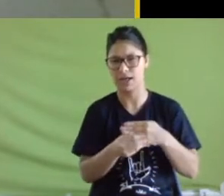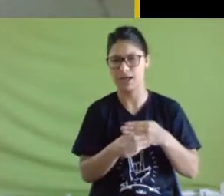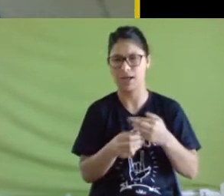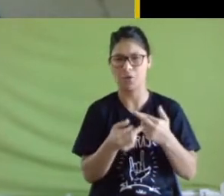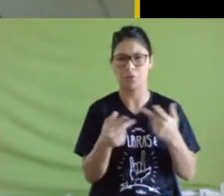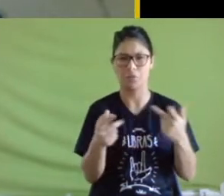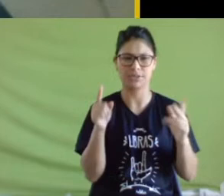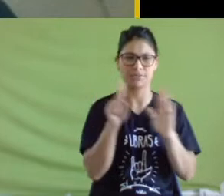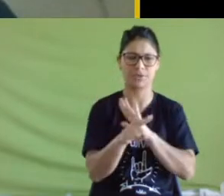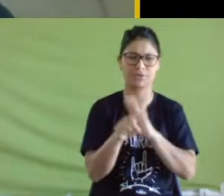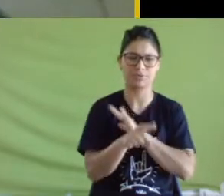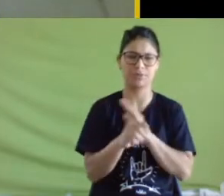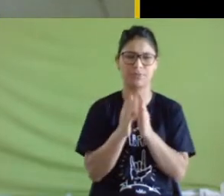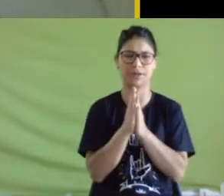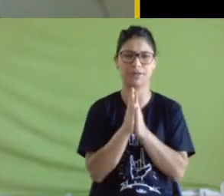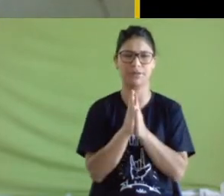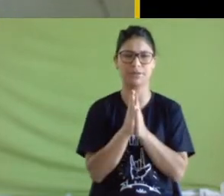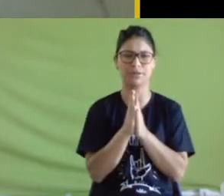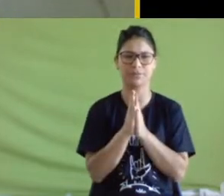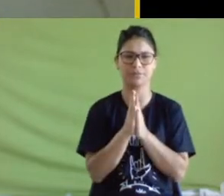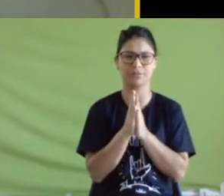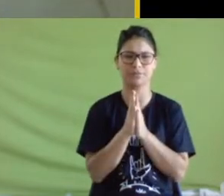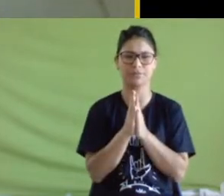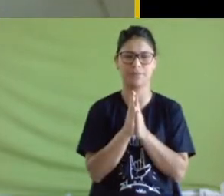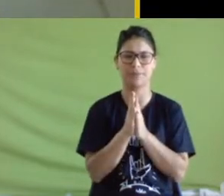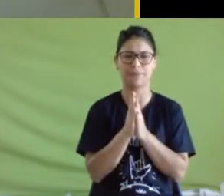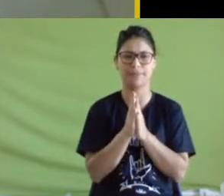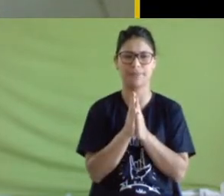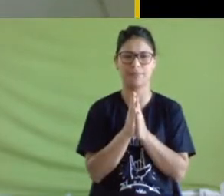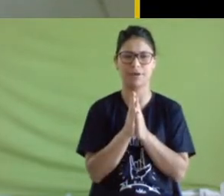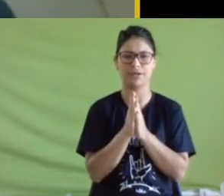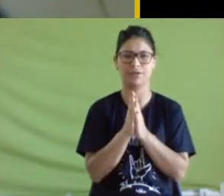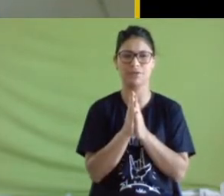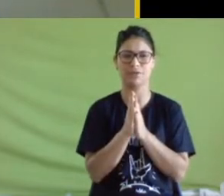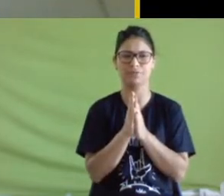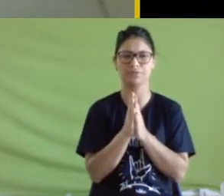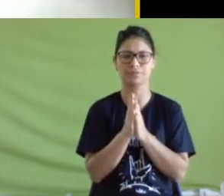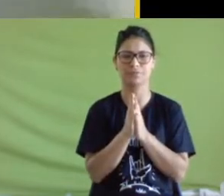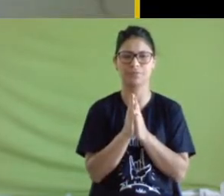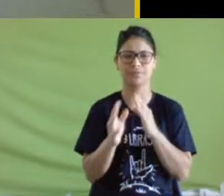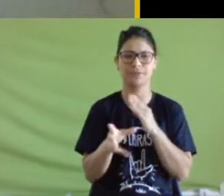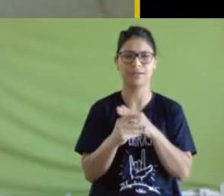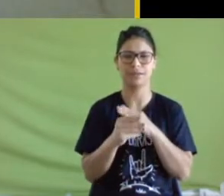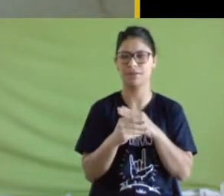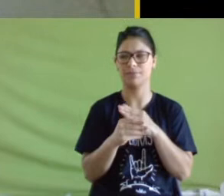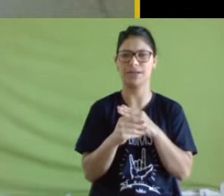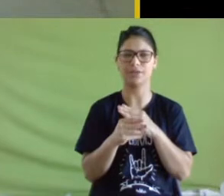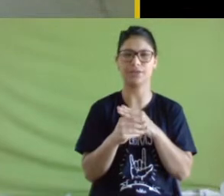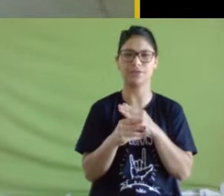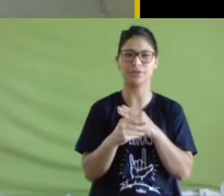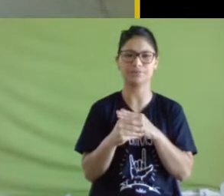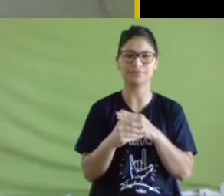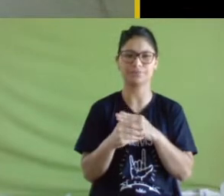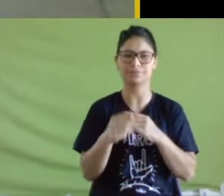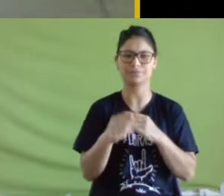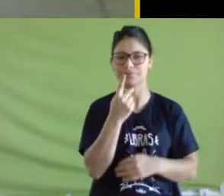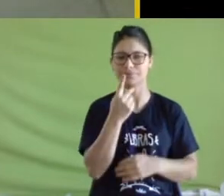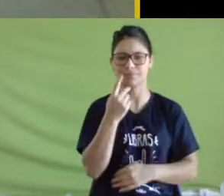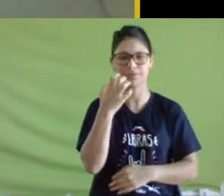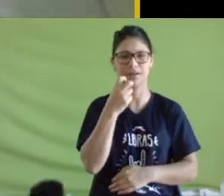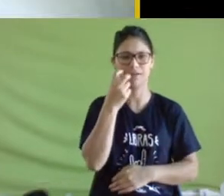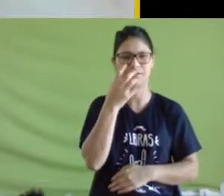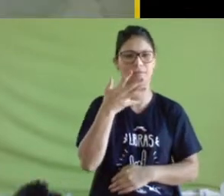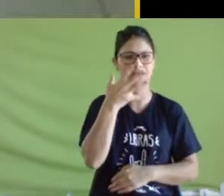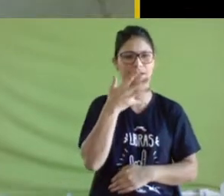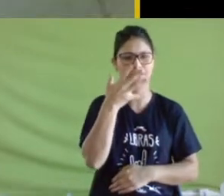perguntas. Eu vou só mencionar alguns comentários sobre a sua fala, né? Até para você ter um retorno, porque é tão estranha essa situação, né? A